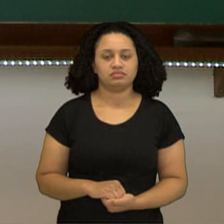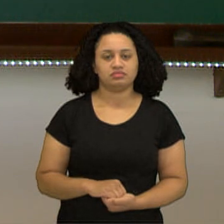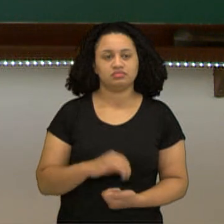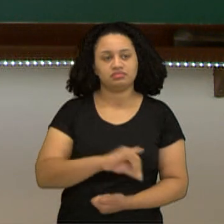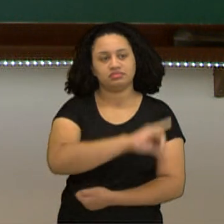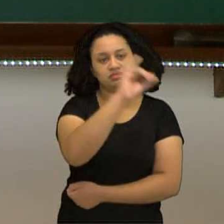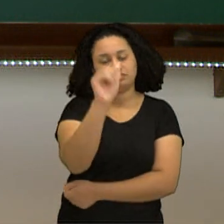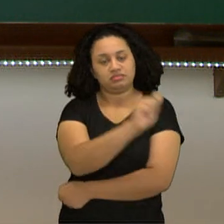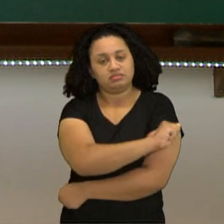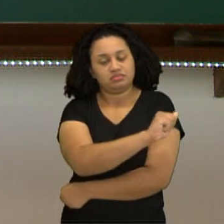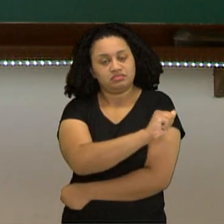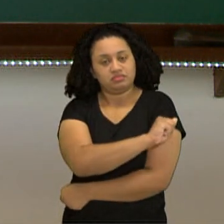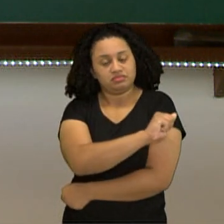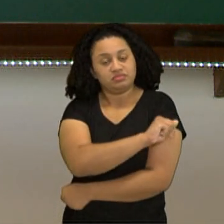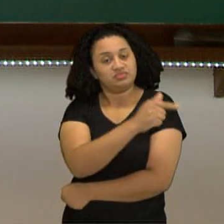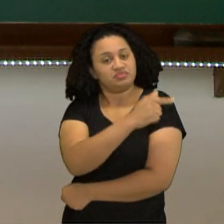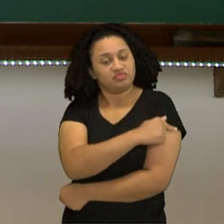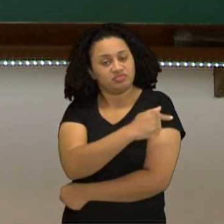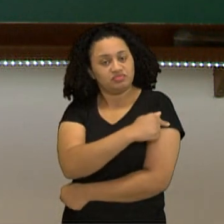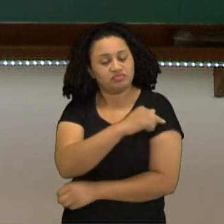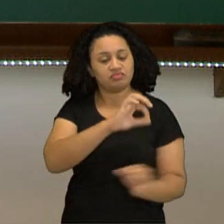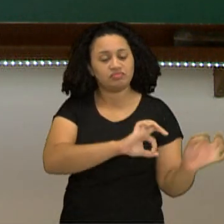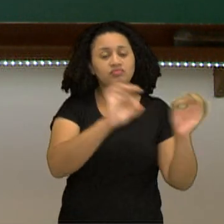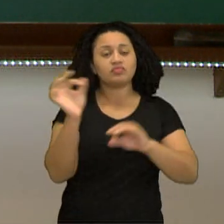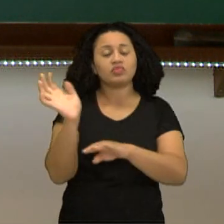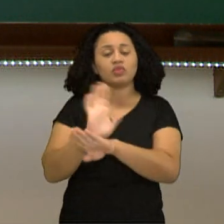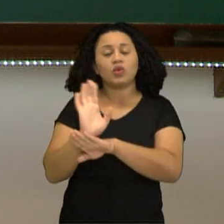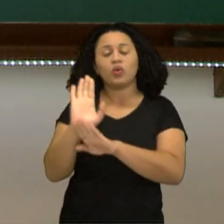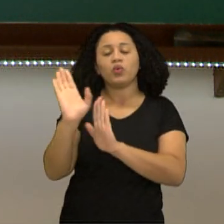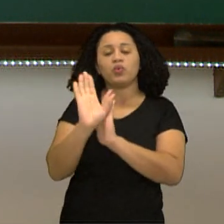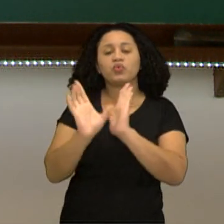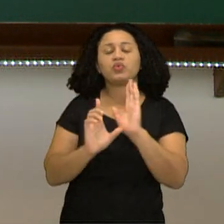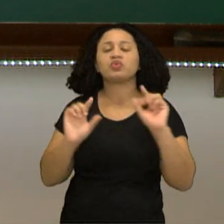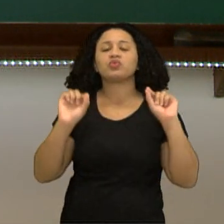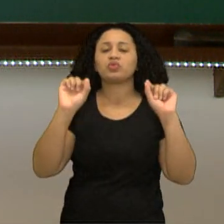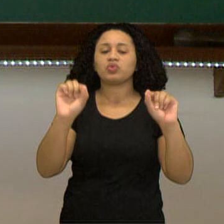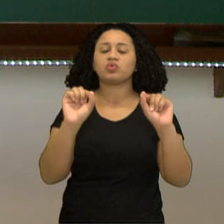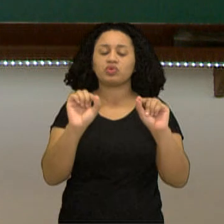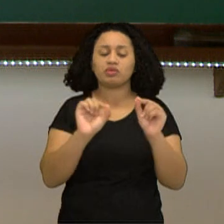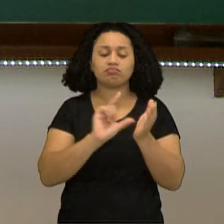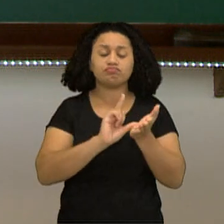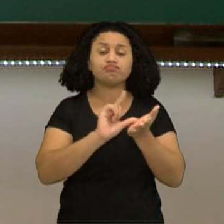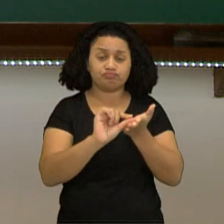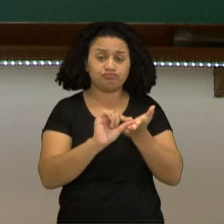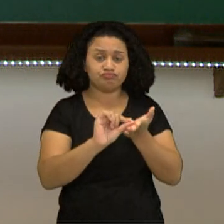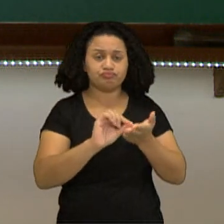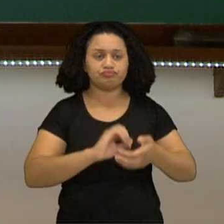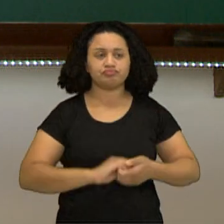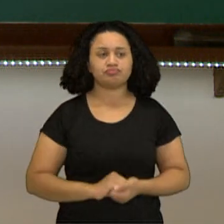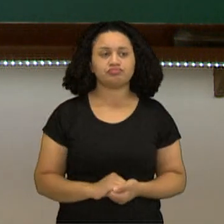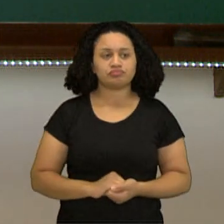Olá, estudantes do 7º ano! Nesse vídeo vamos falar sobre artigo.